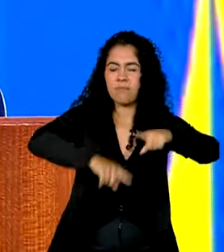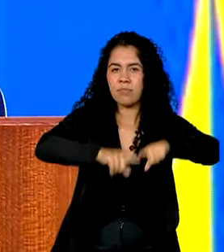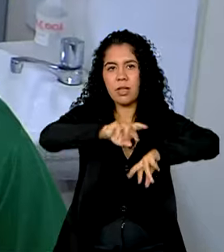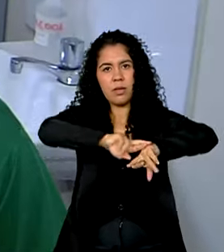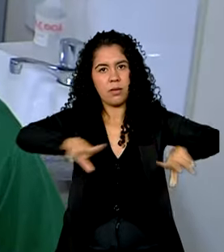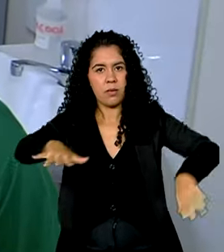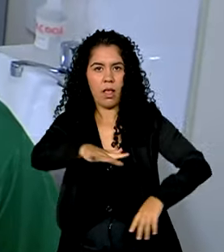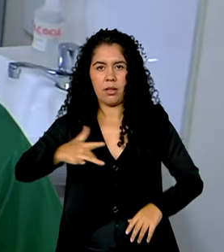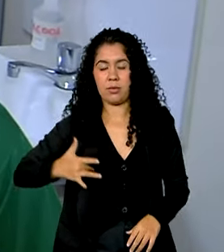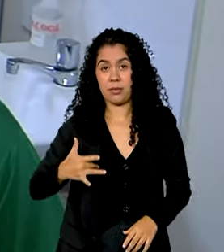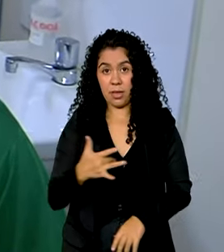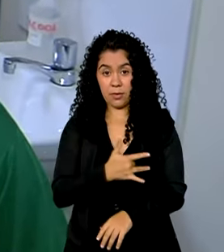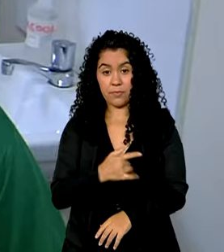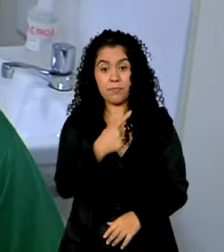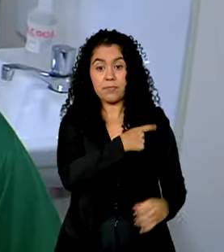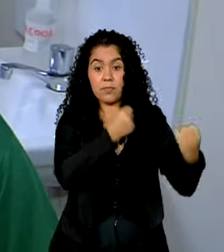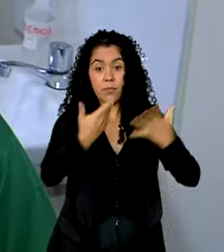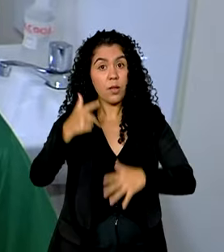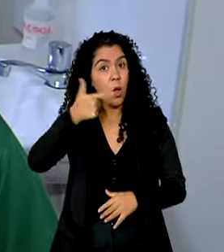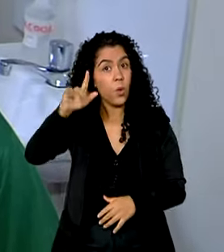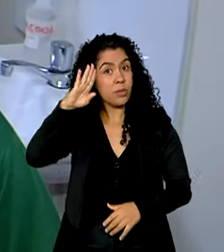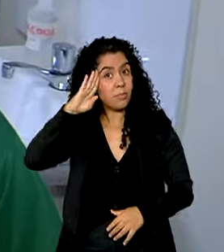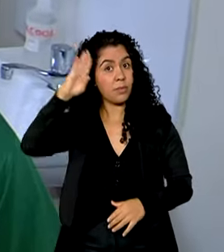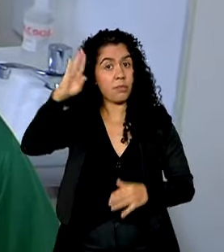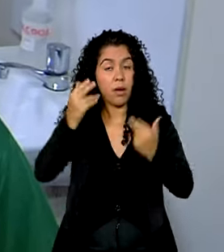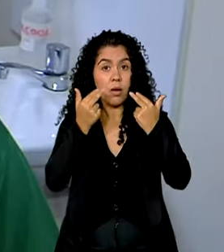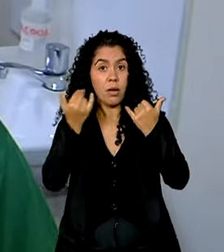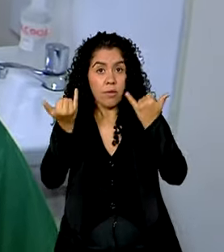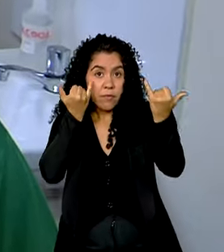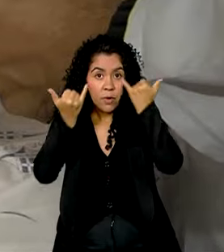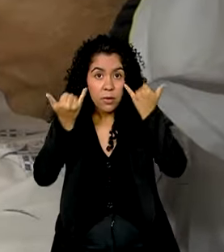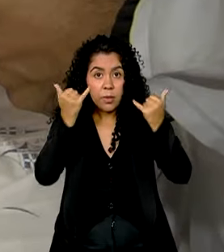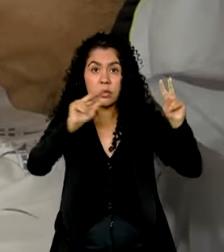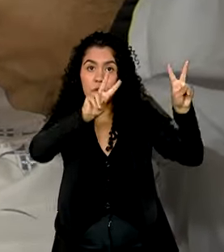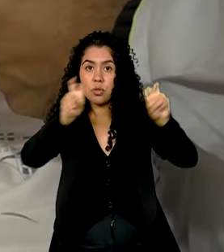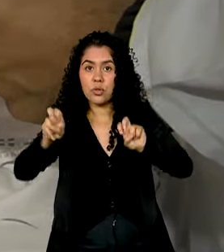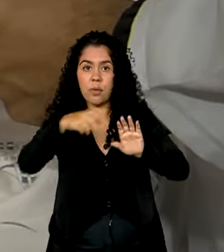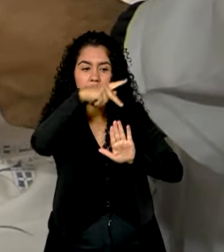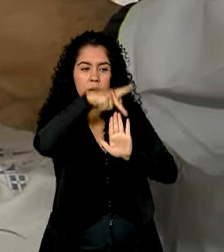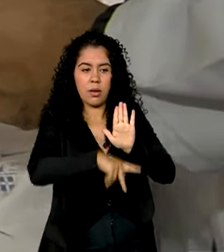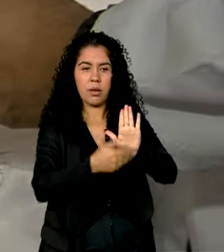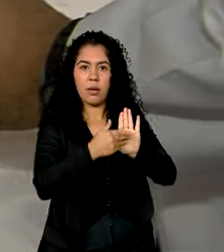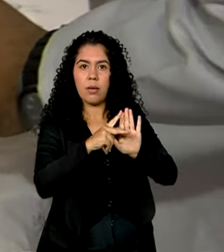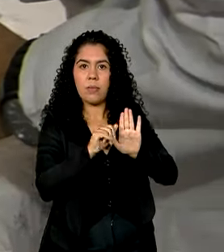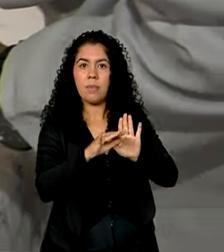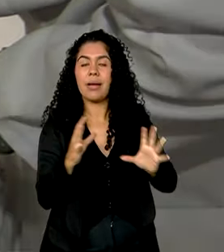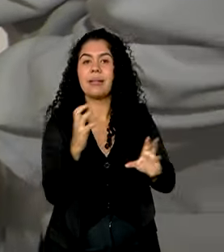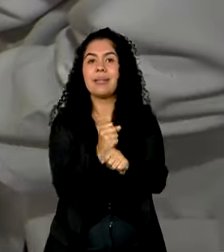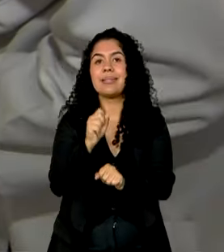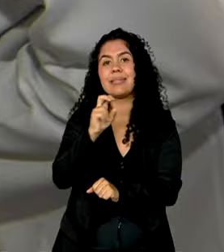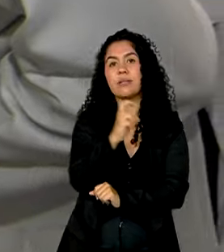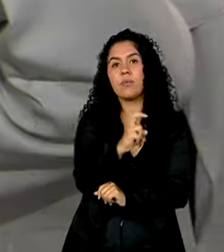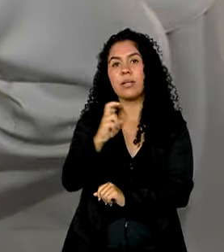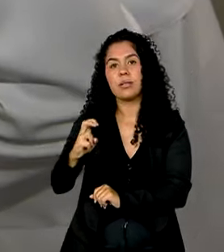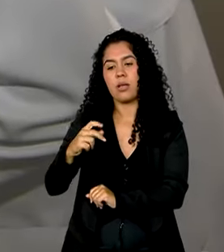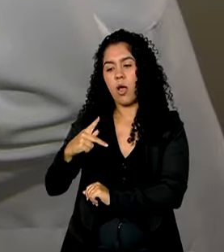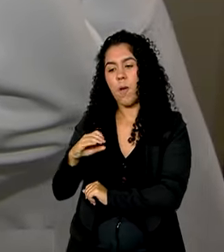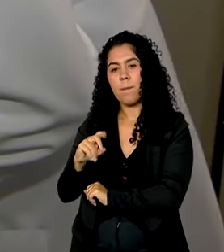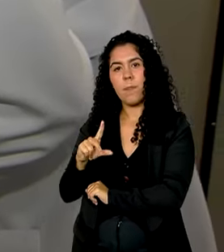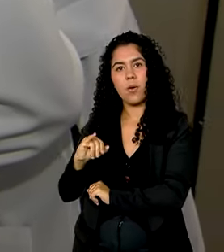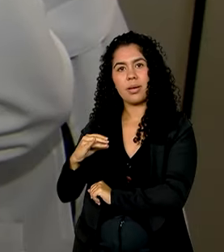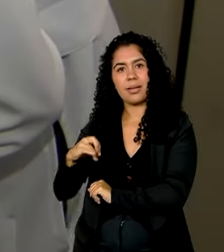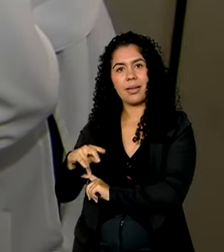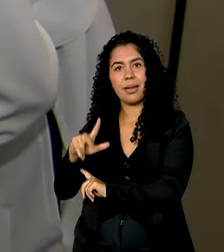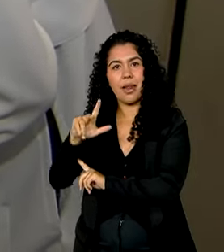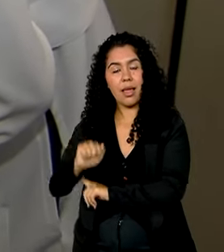de saúde. Outro destaque do novo PAC Saúde é a construção de 55 policlínicas, expandindo o atendimento a